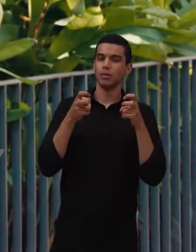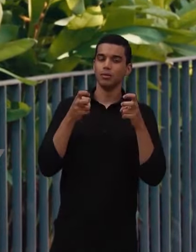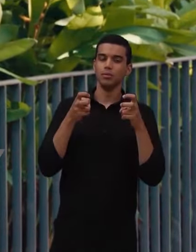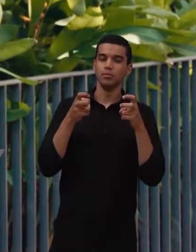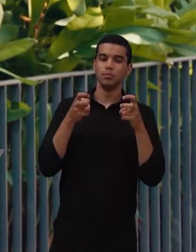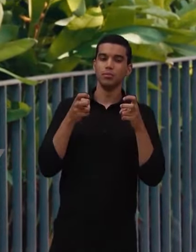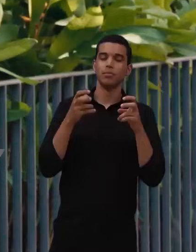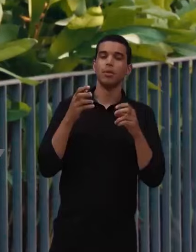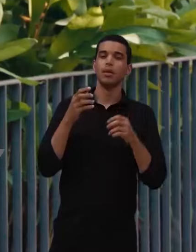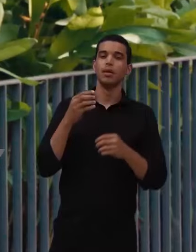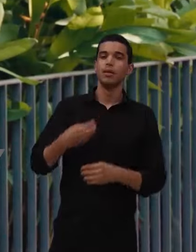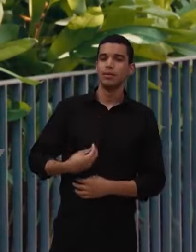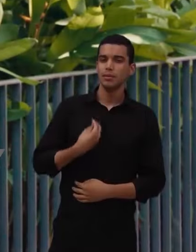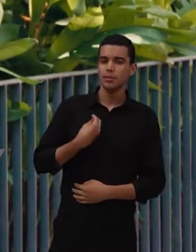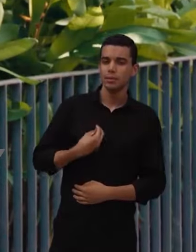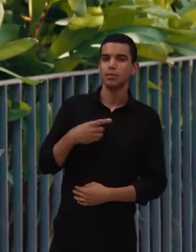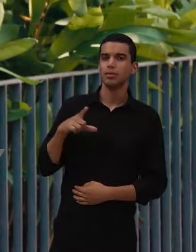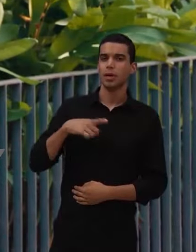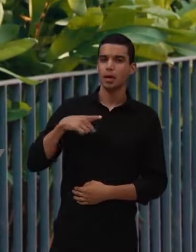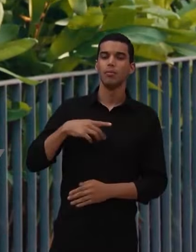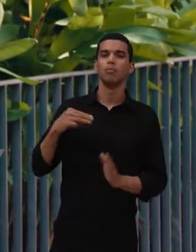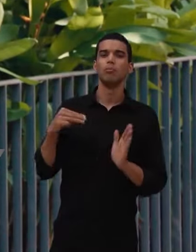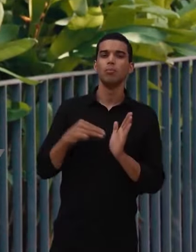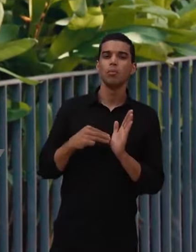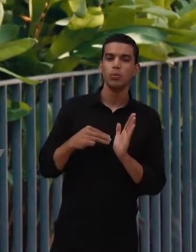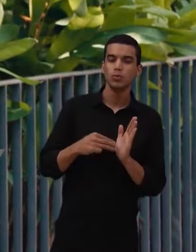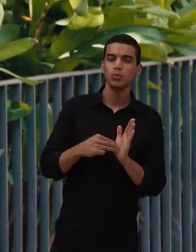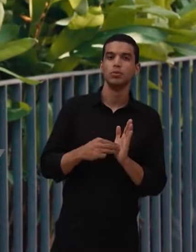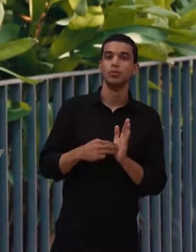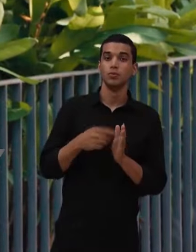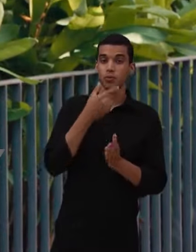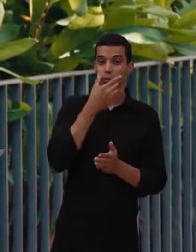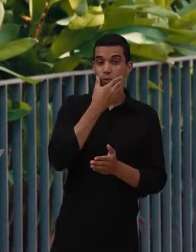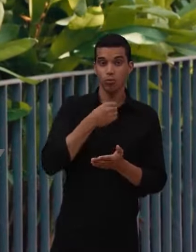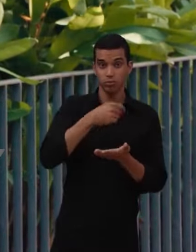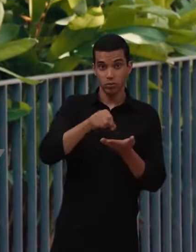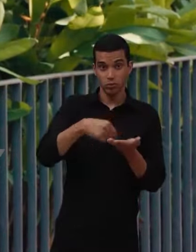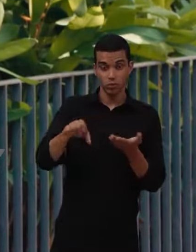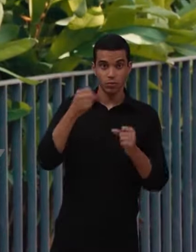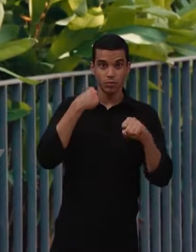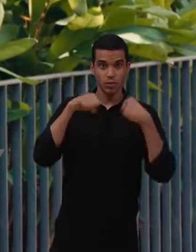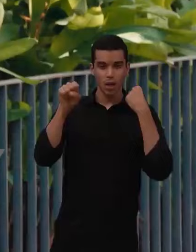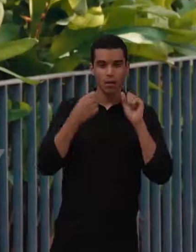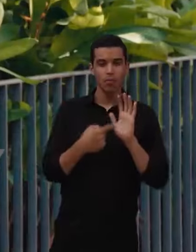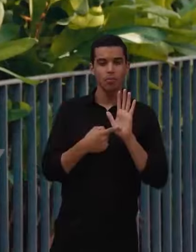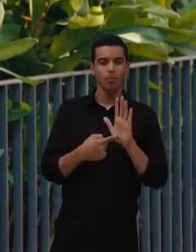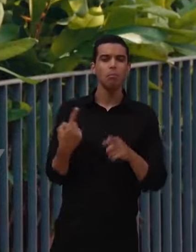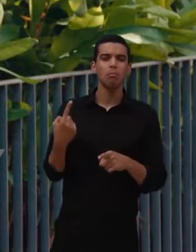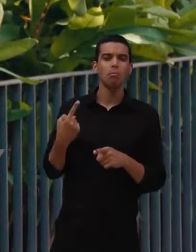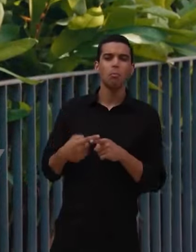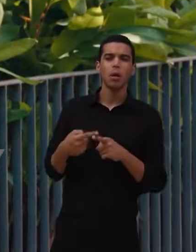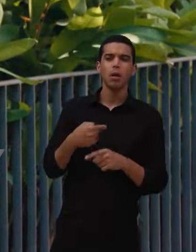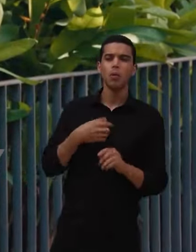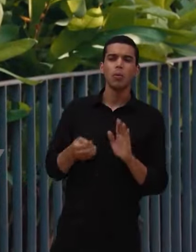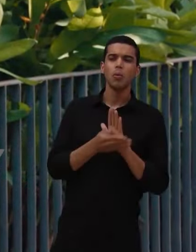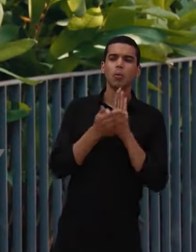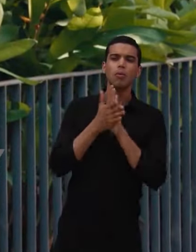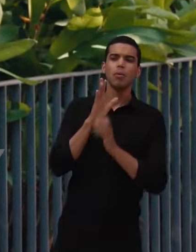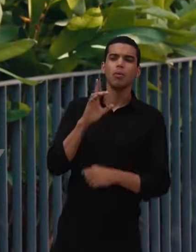que há uma razão apresentada pelo salmista. Por que eu louvo a